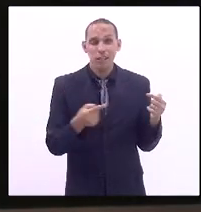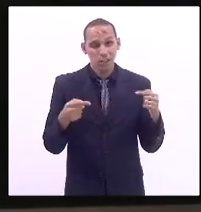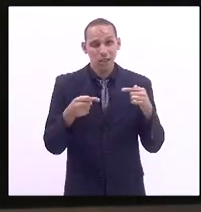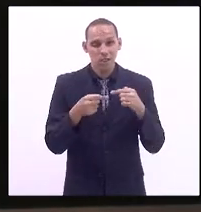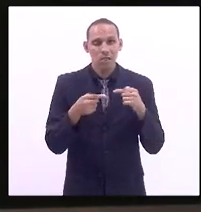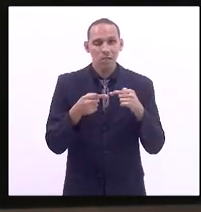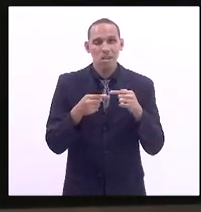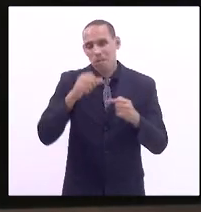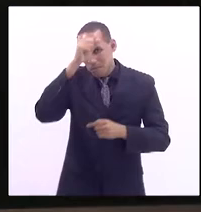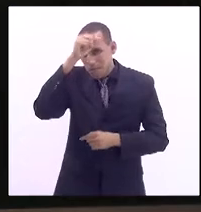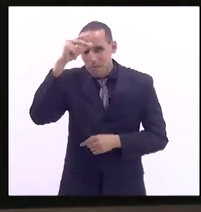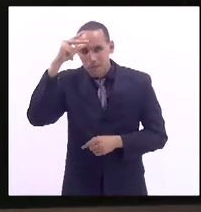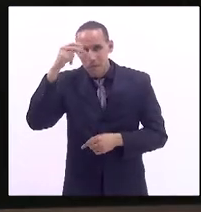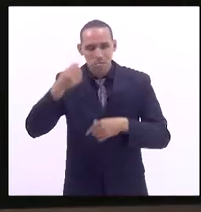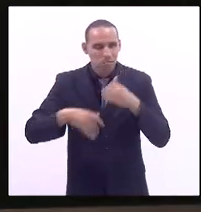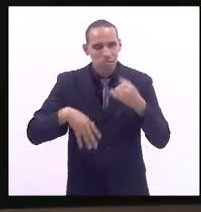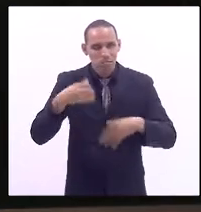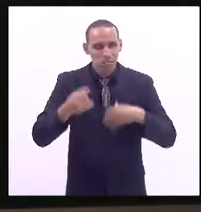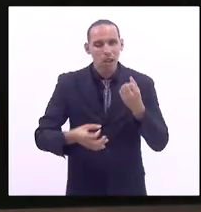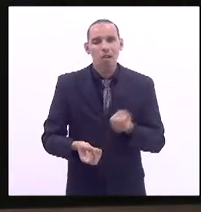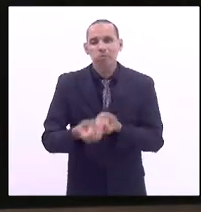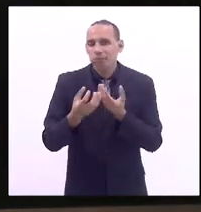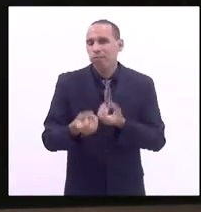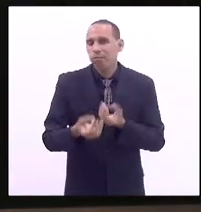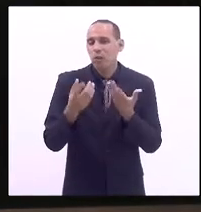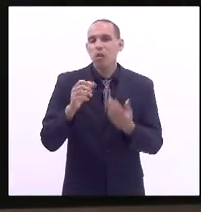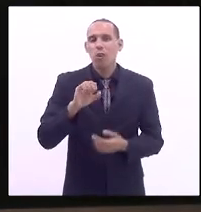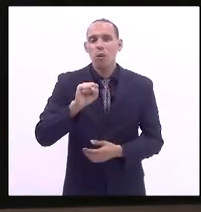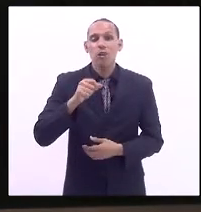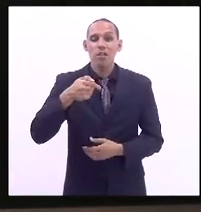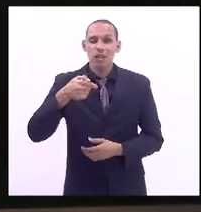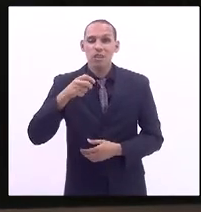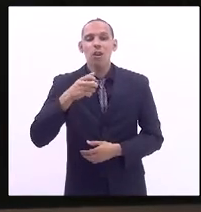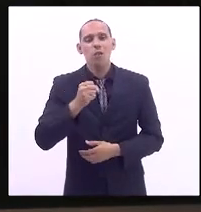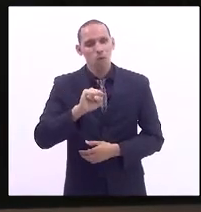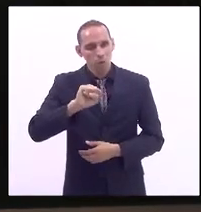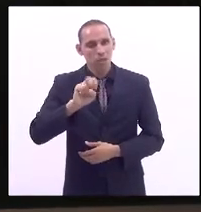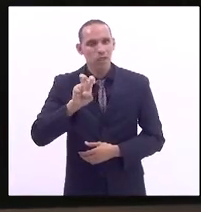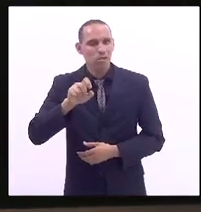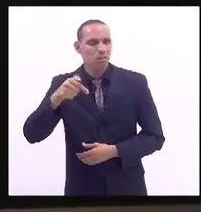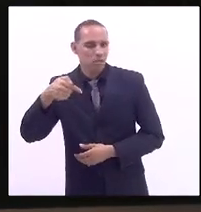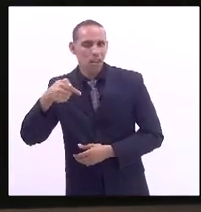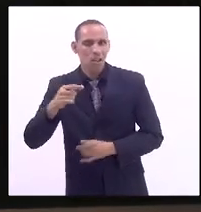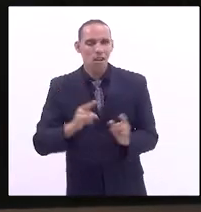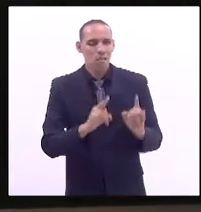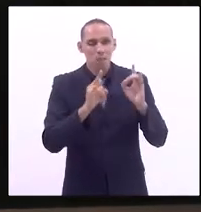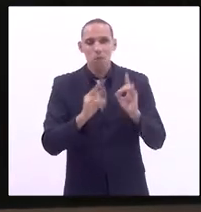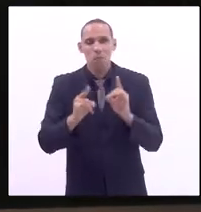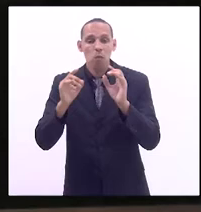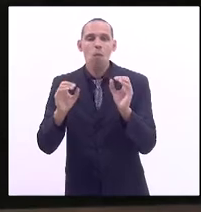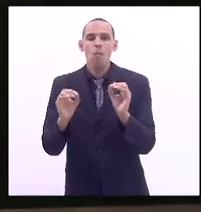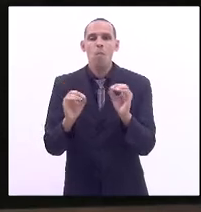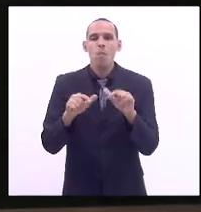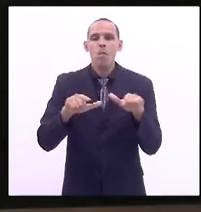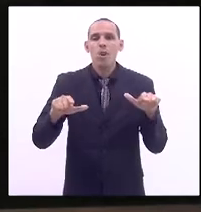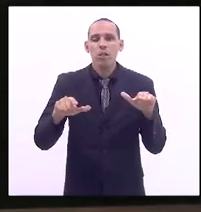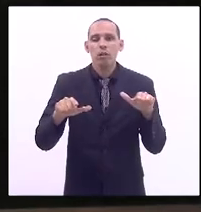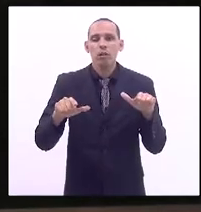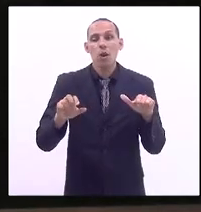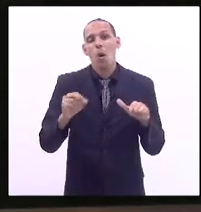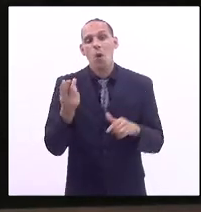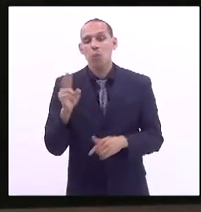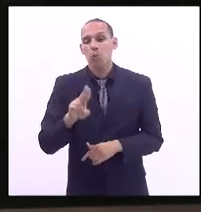a Prefeitura do Rio de Janeiro 877 Imóveis vazios ou em utilizados apenas no centro da cidade